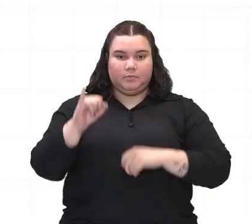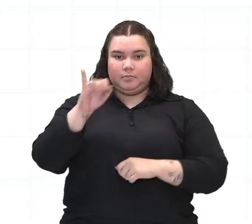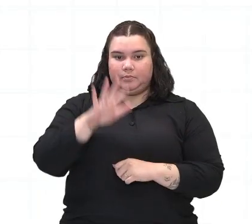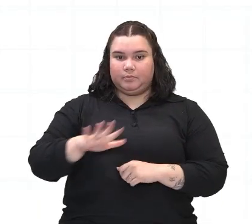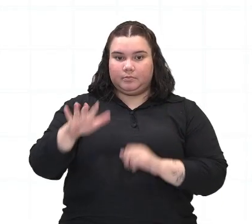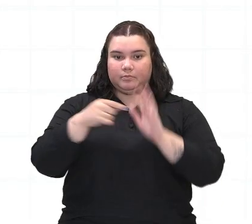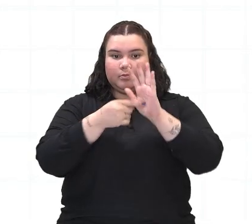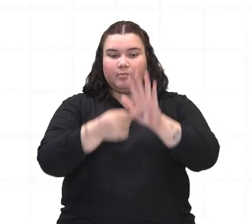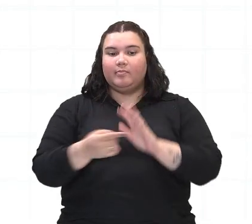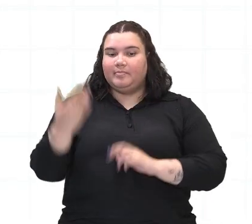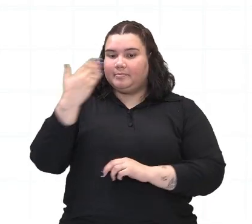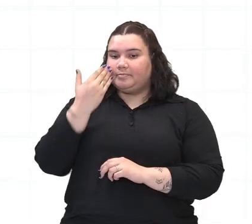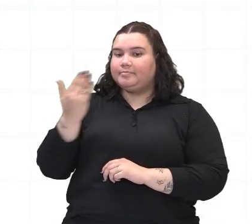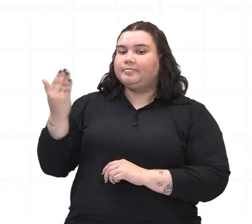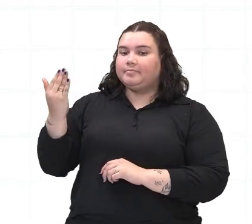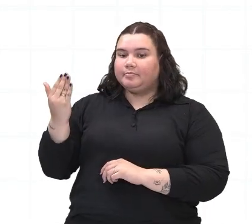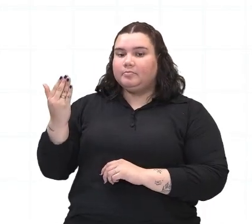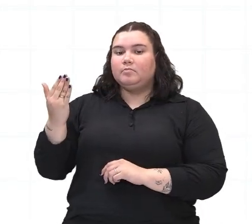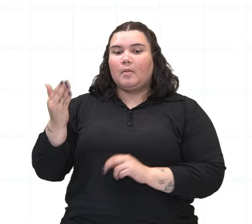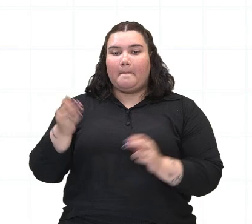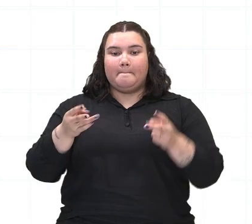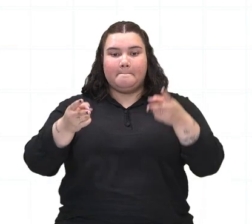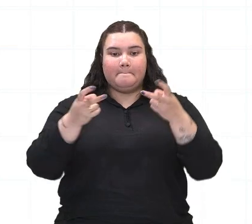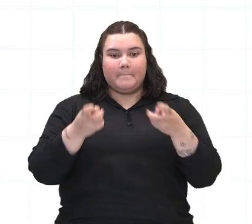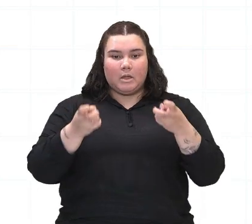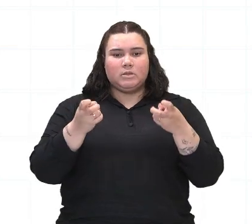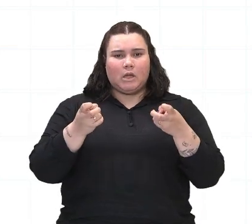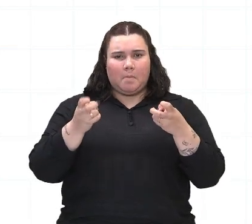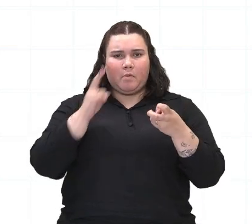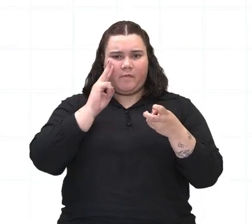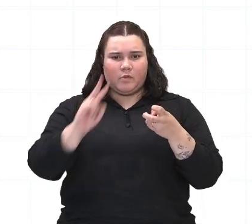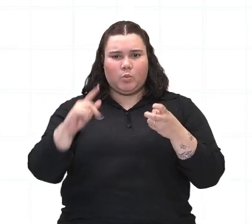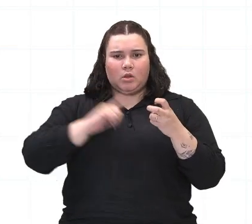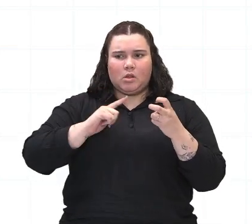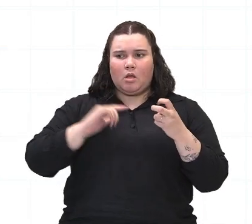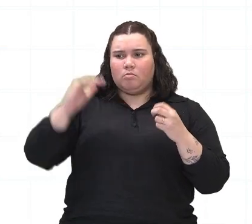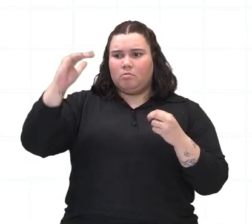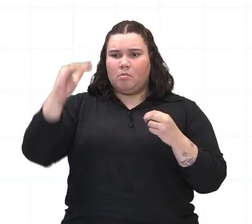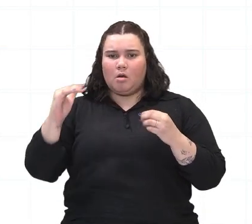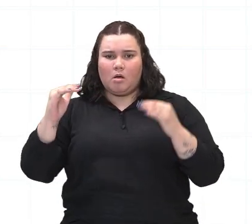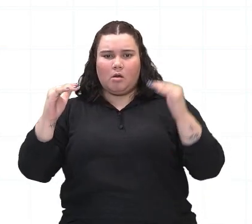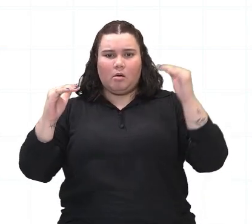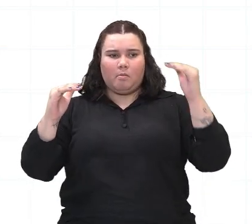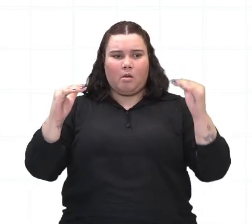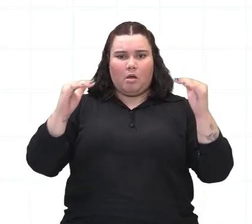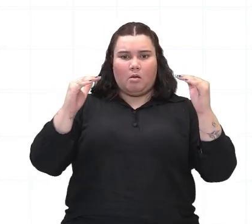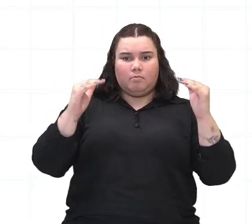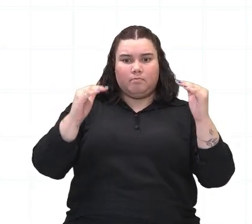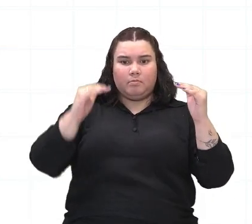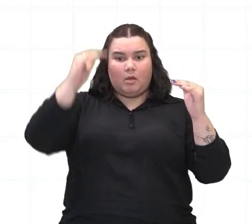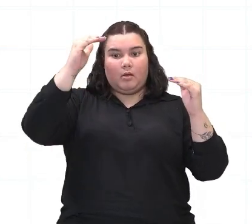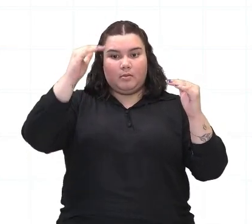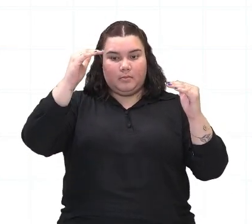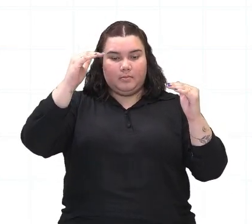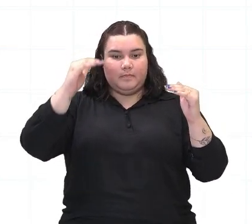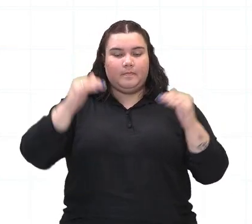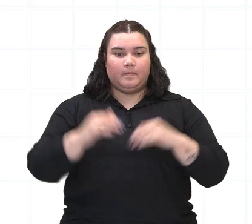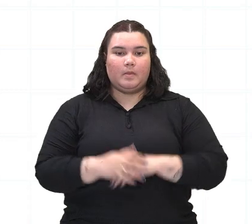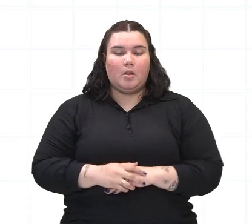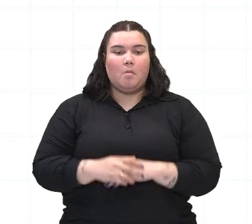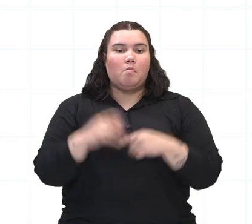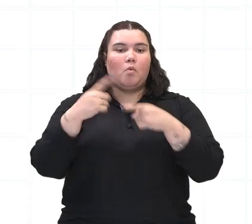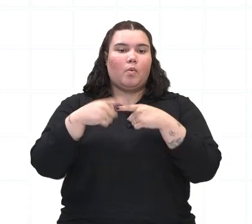vez a gente percebe aí a diferença do tamanho das pirâmides porque olha só no reinado do faraó